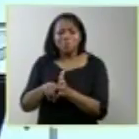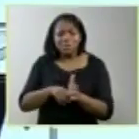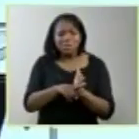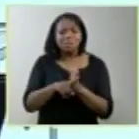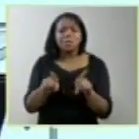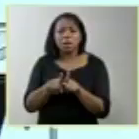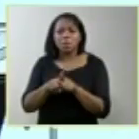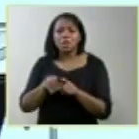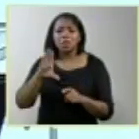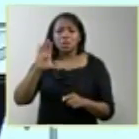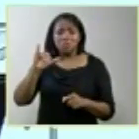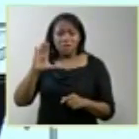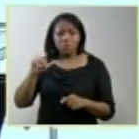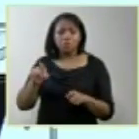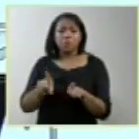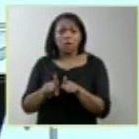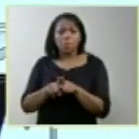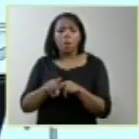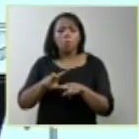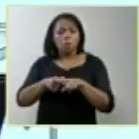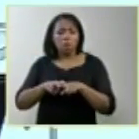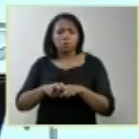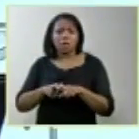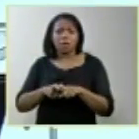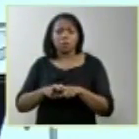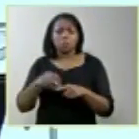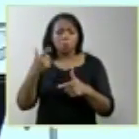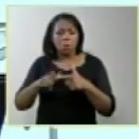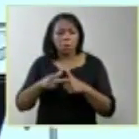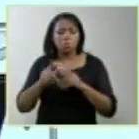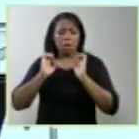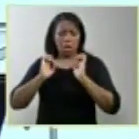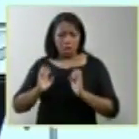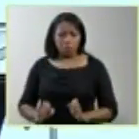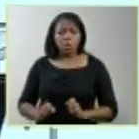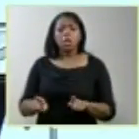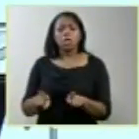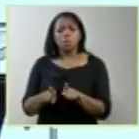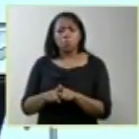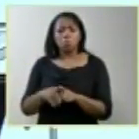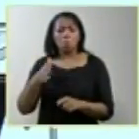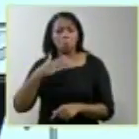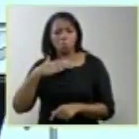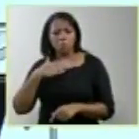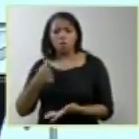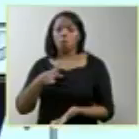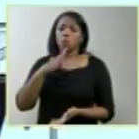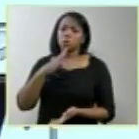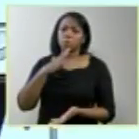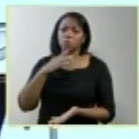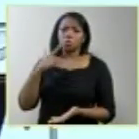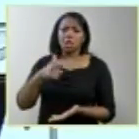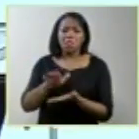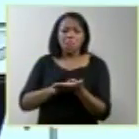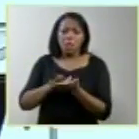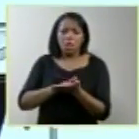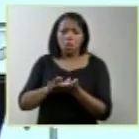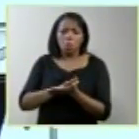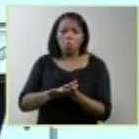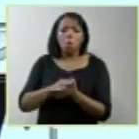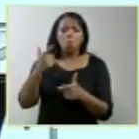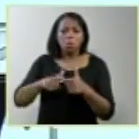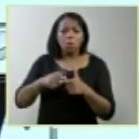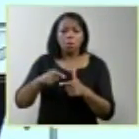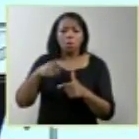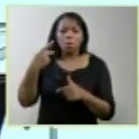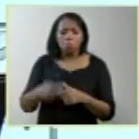como consequência a questão ética e, do meu conhecimento, não há nenhum caso no Brasil em que tenha